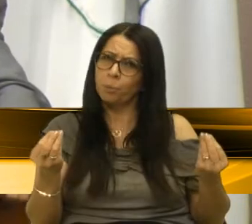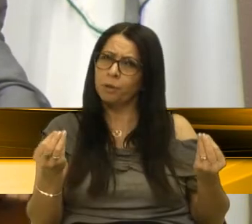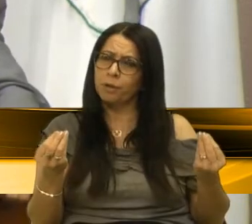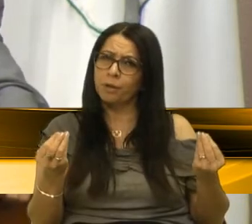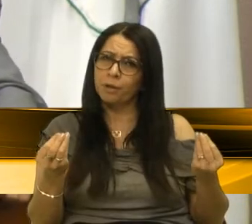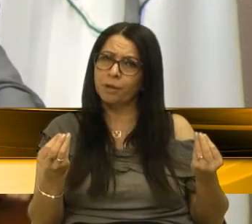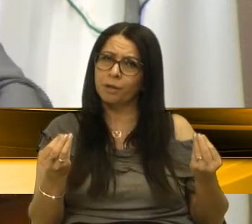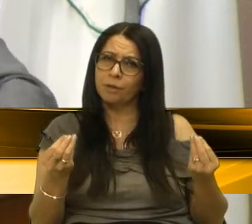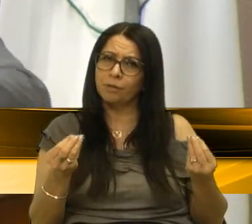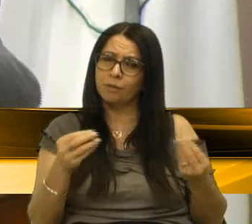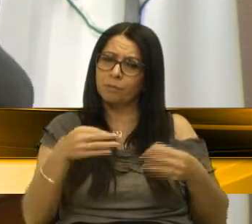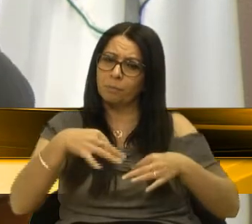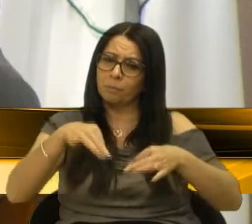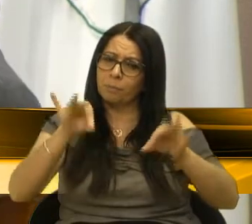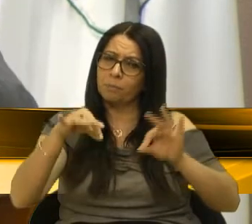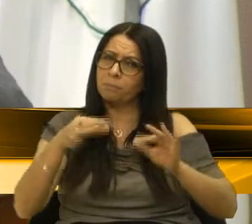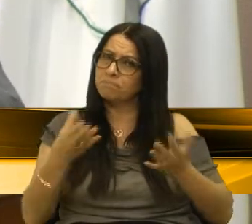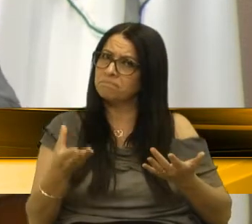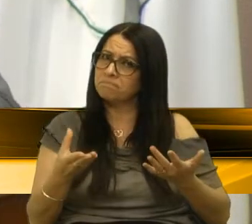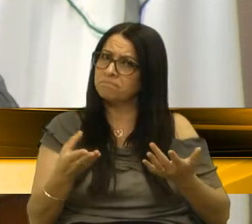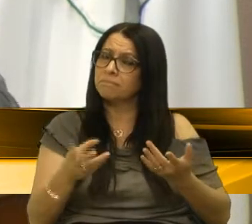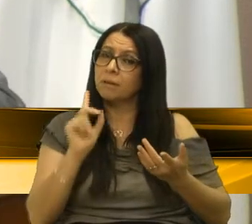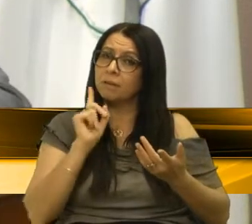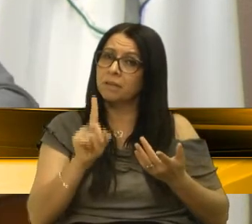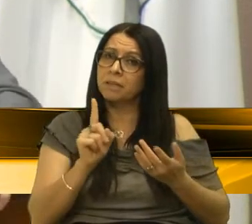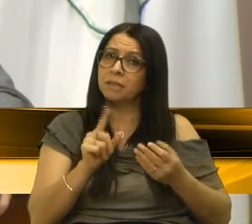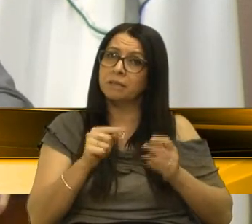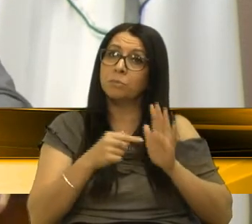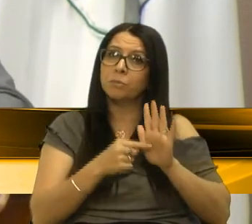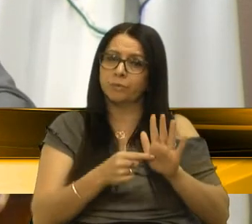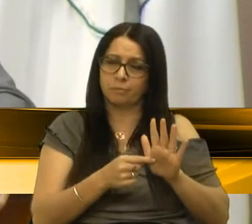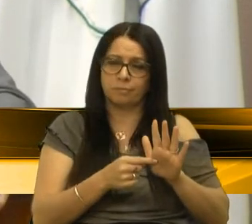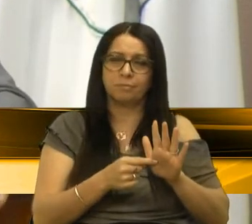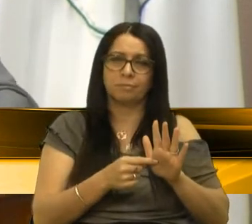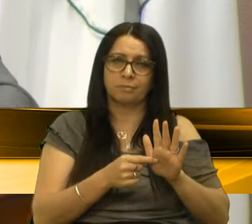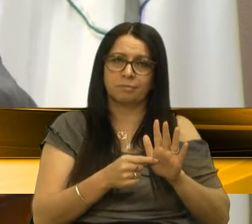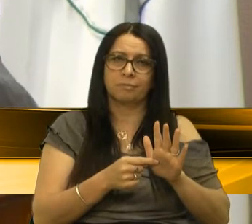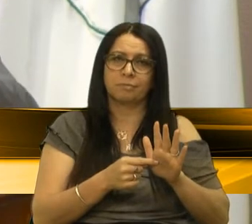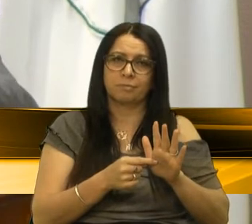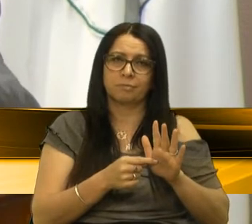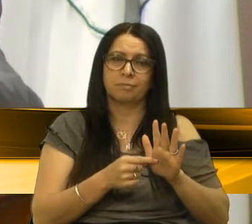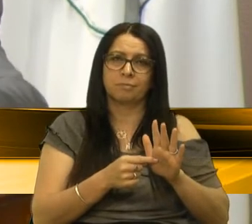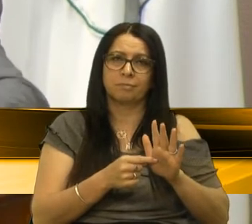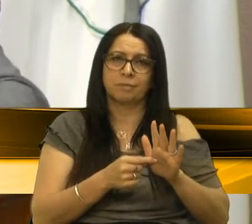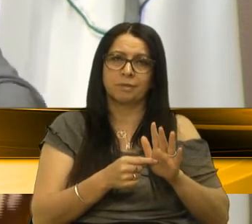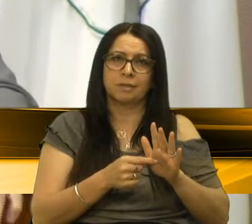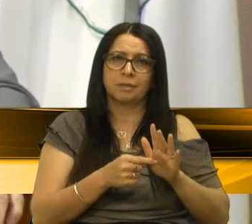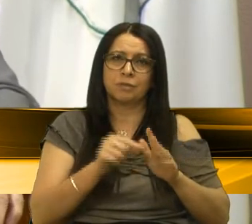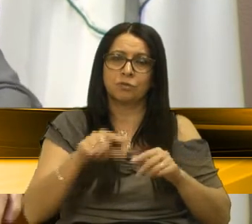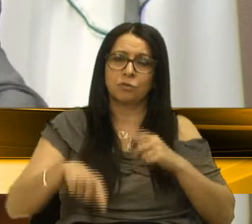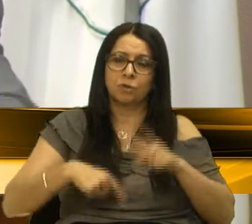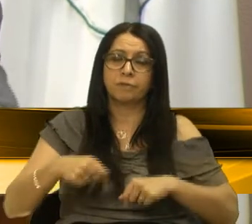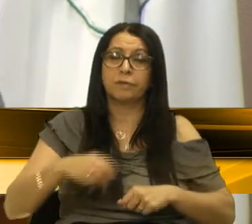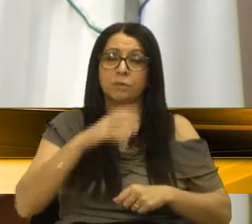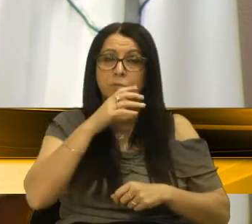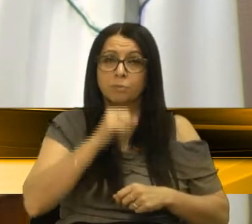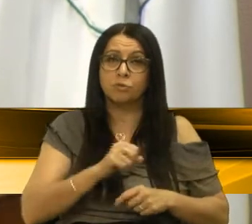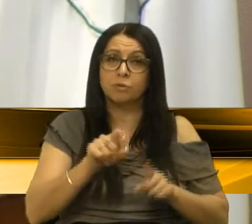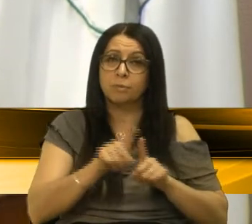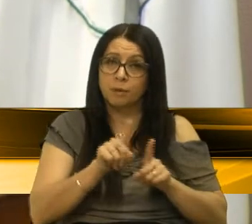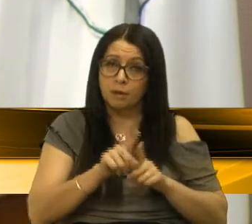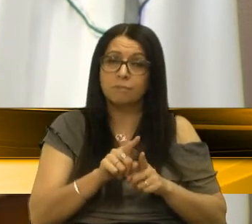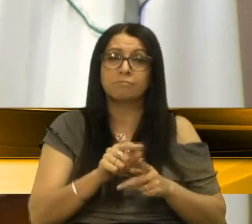Sumiram as folhas. Então, essa questão apareceu, a questão dos freis capuchinhos apareceu